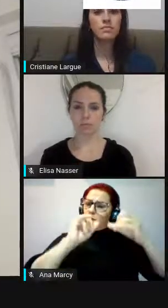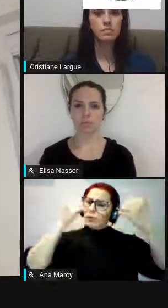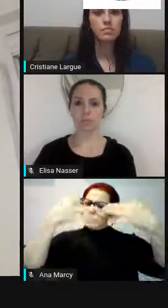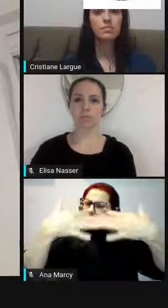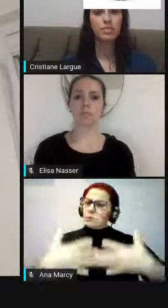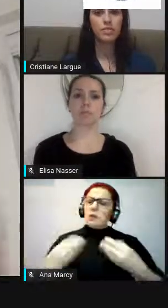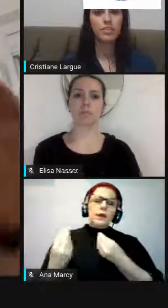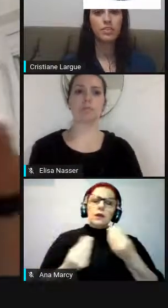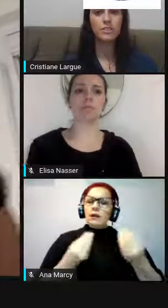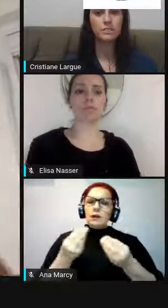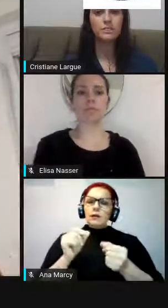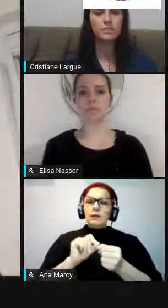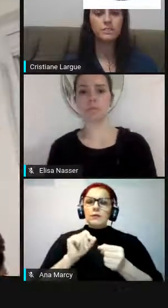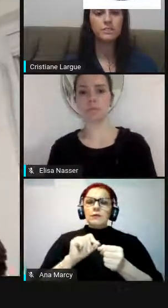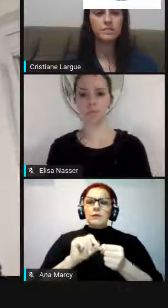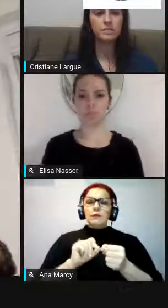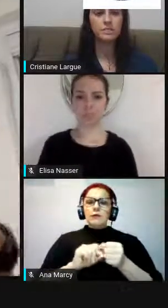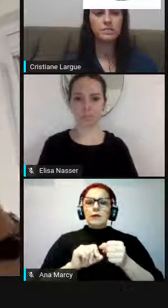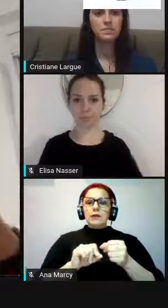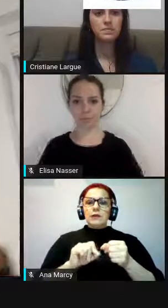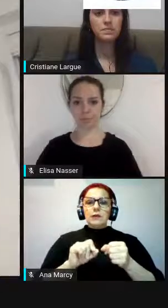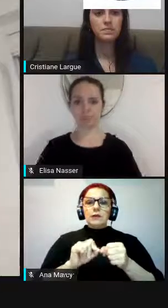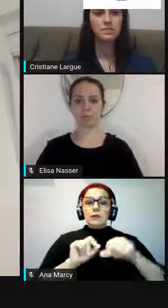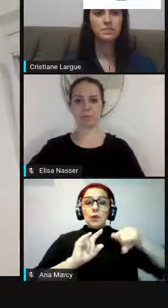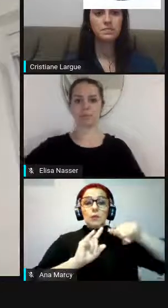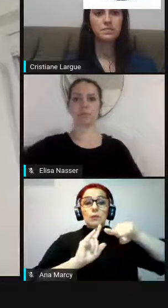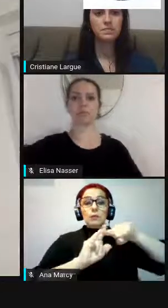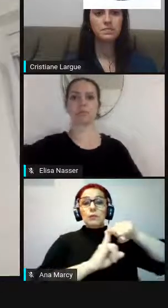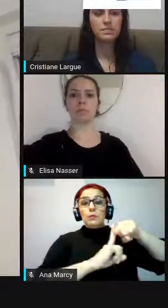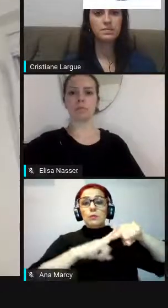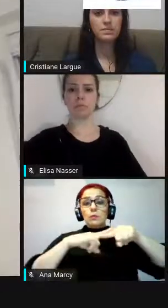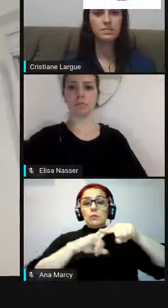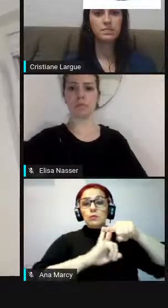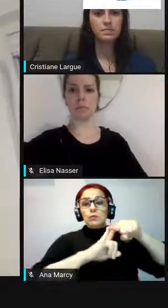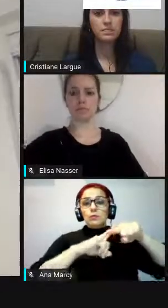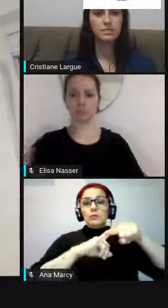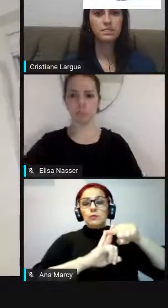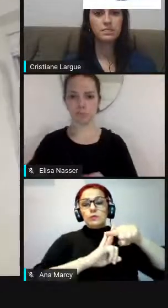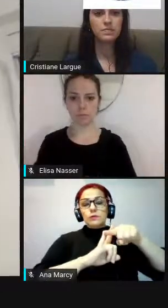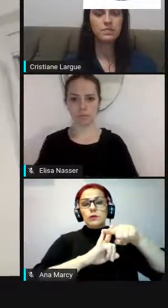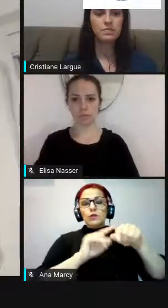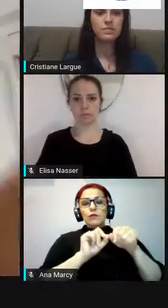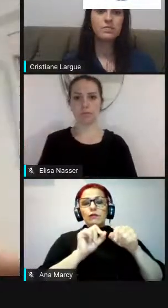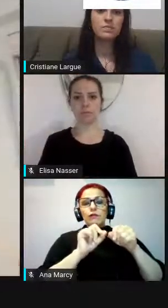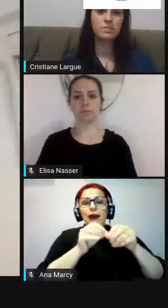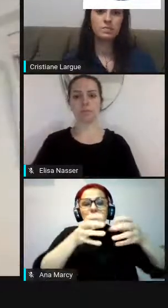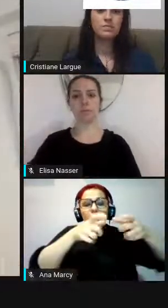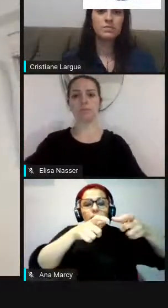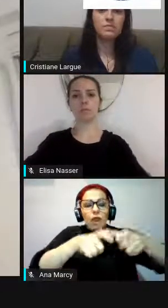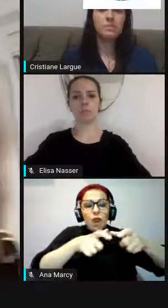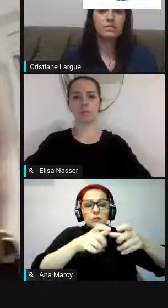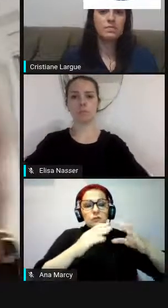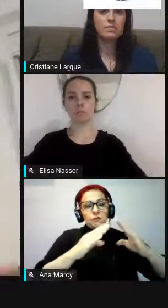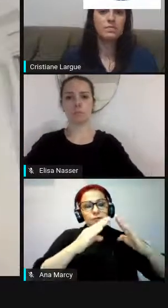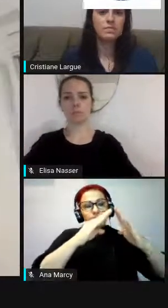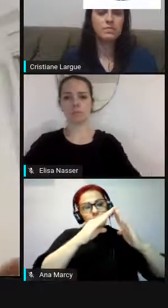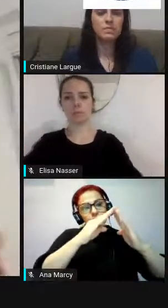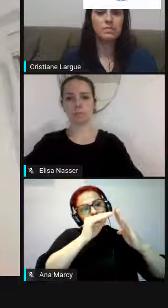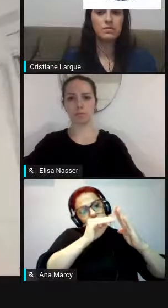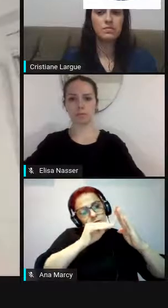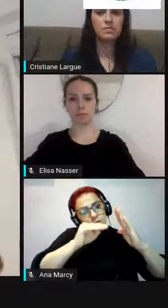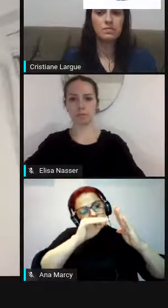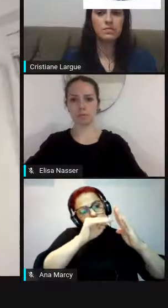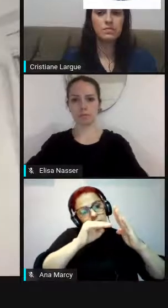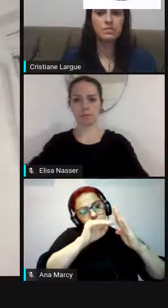feito esse procedimento os morcegos eles eles tendem a formar o a colônia um ninho Elo no forro ali no